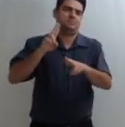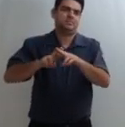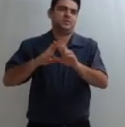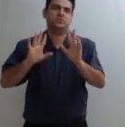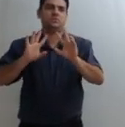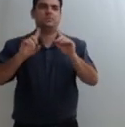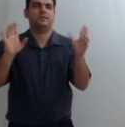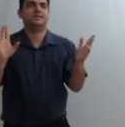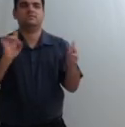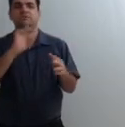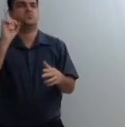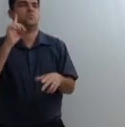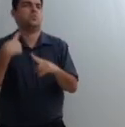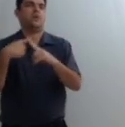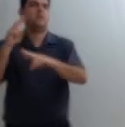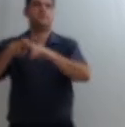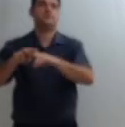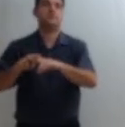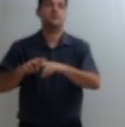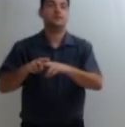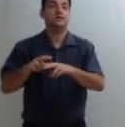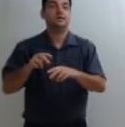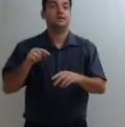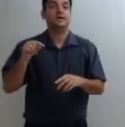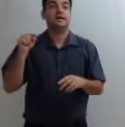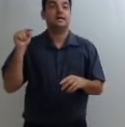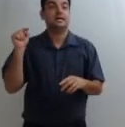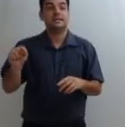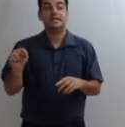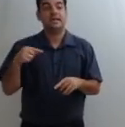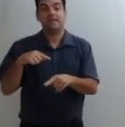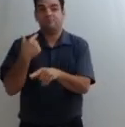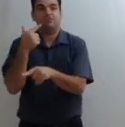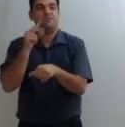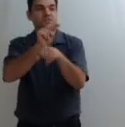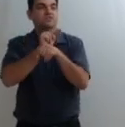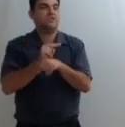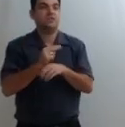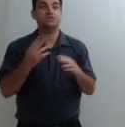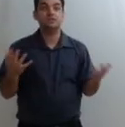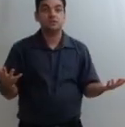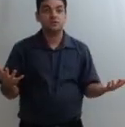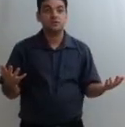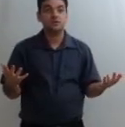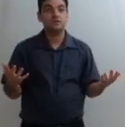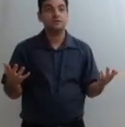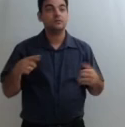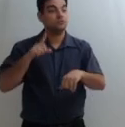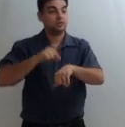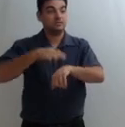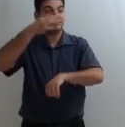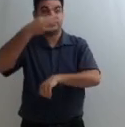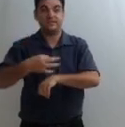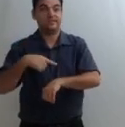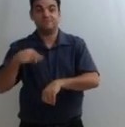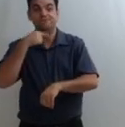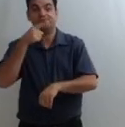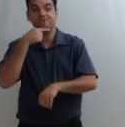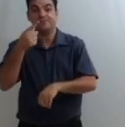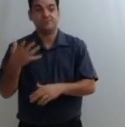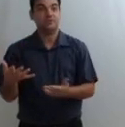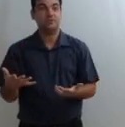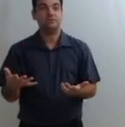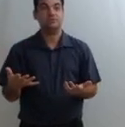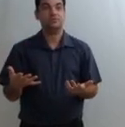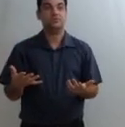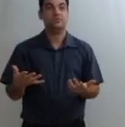apenas da condenação. É uma condenação que não deu oportunidade ao réu de exercer, no momento próprio, a sua autodefesa, o